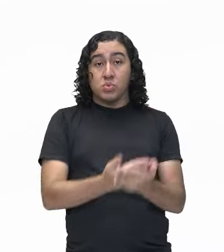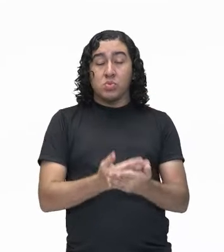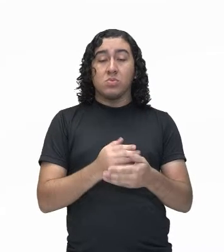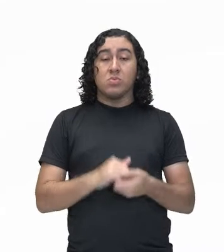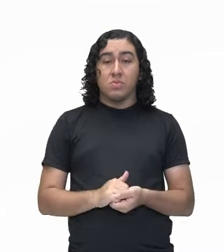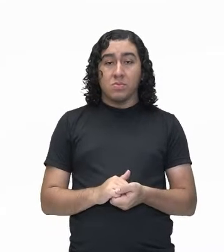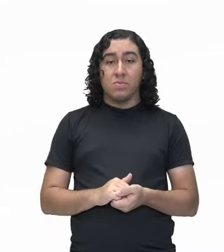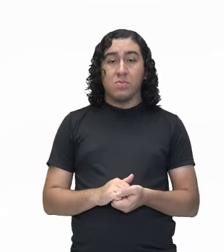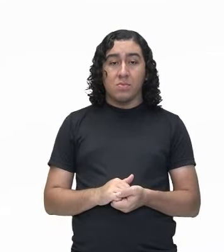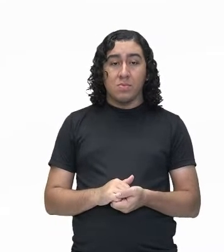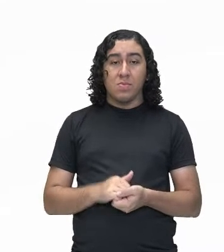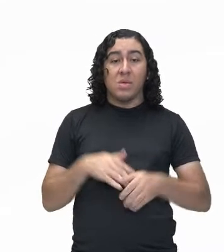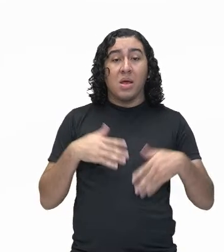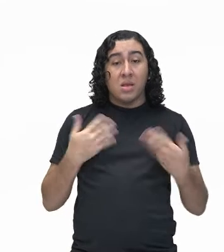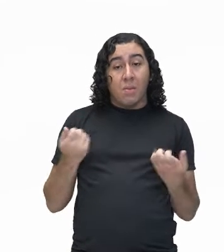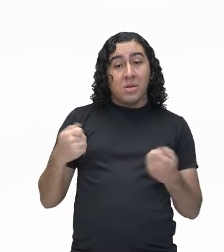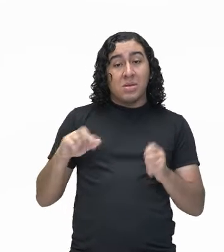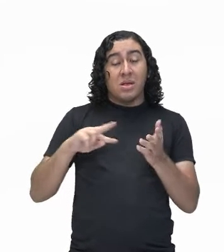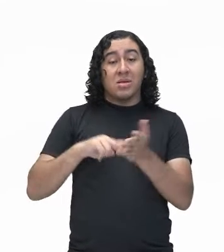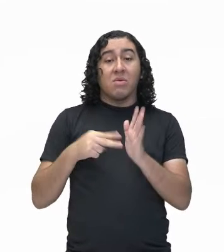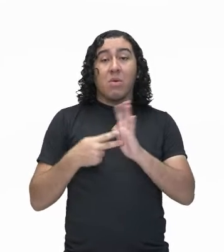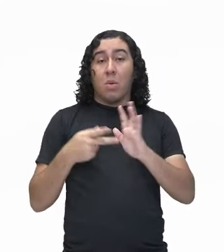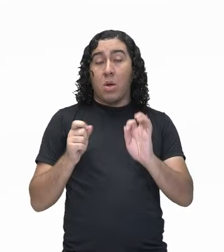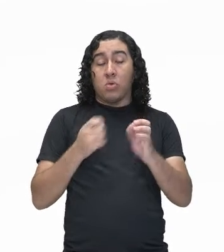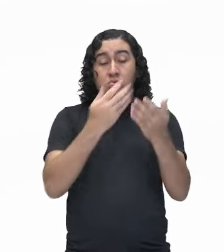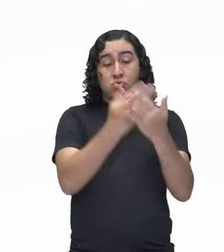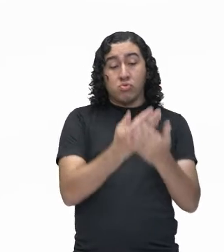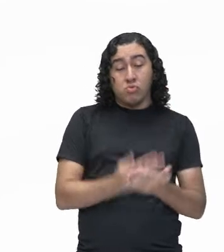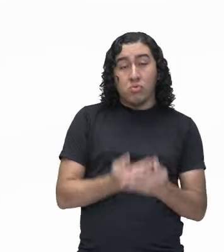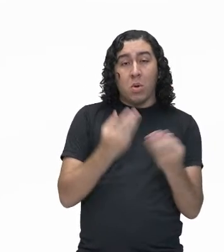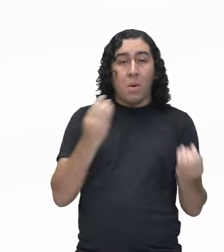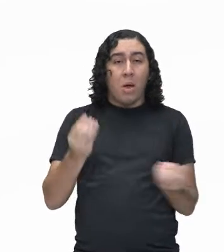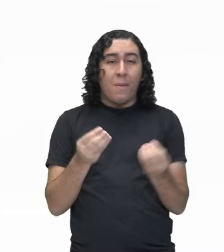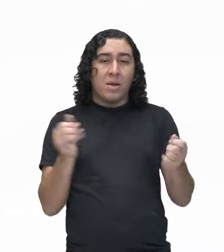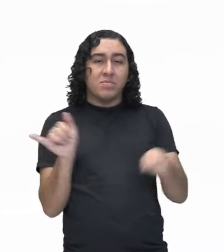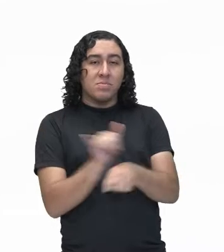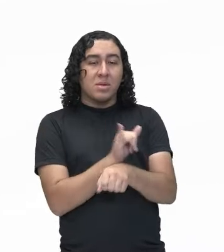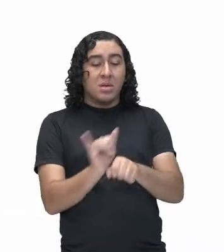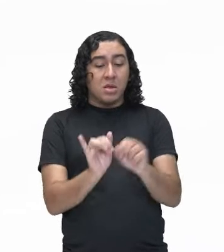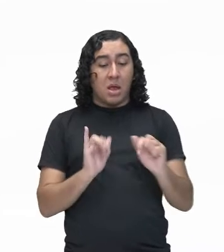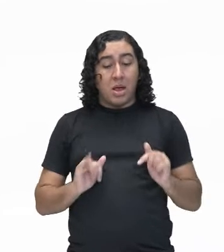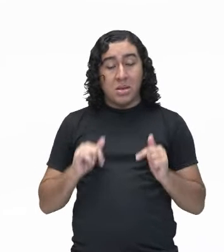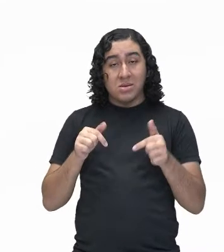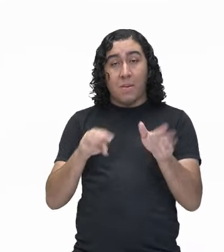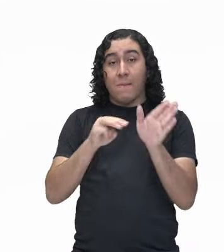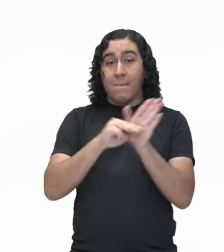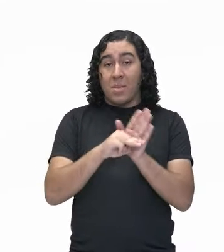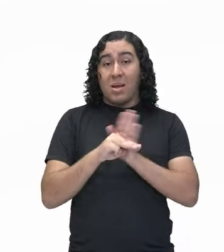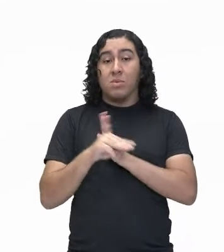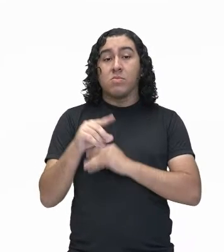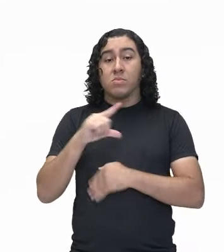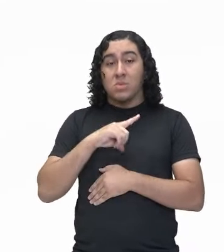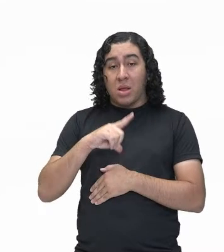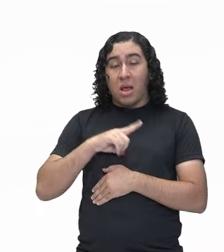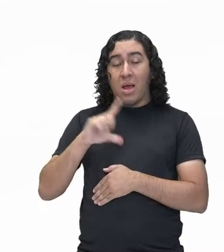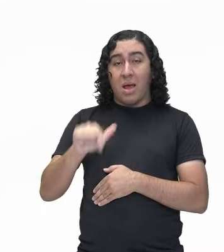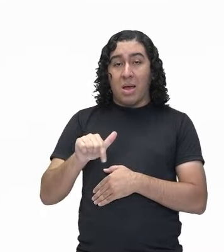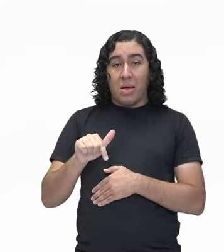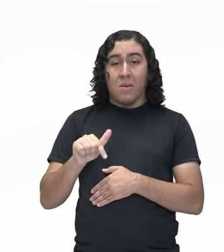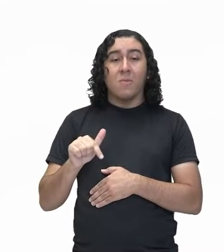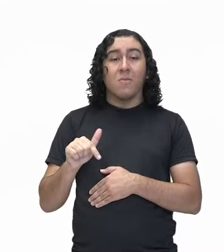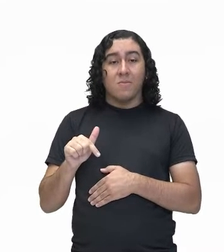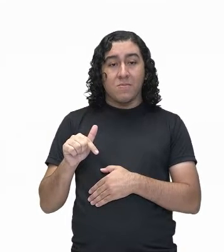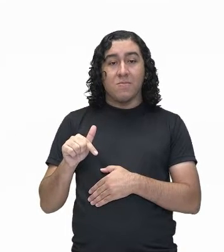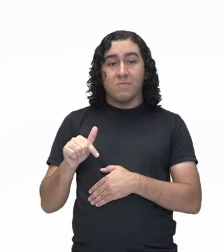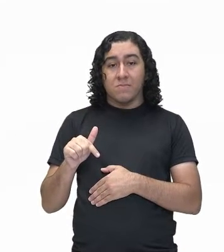deveria significar o estudo de práticas e métodos que formam técnicas